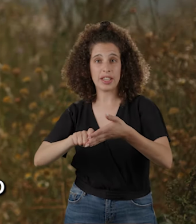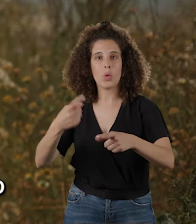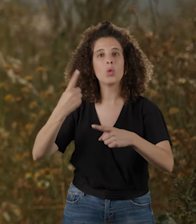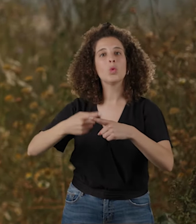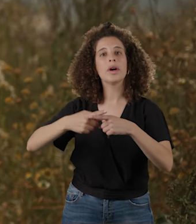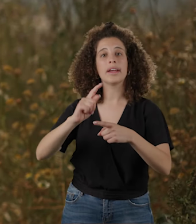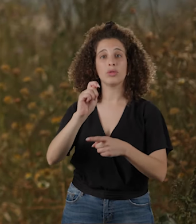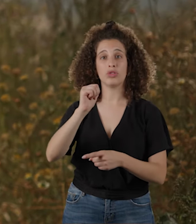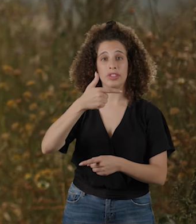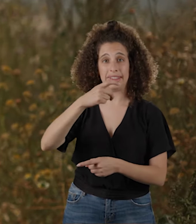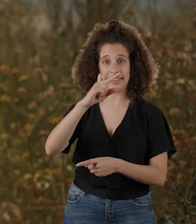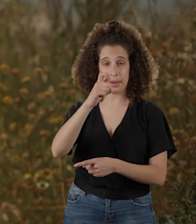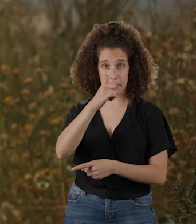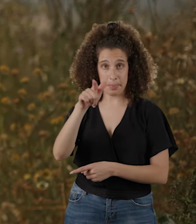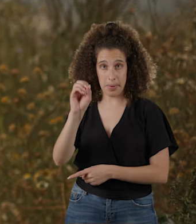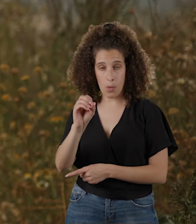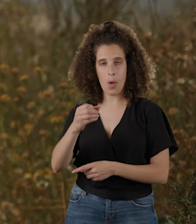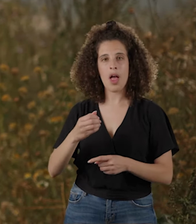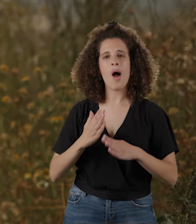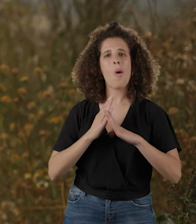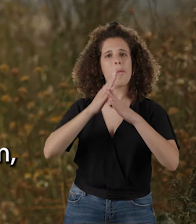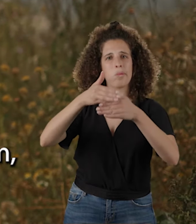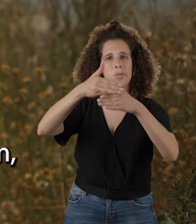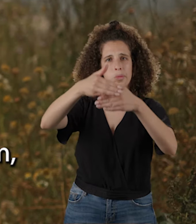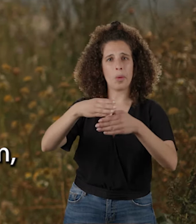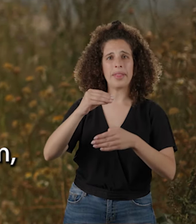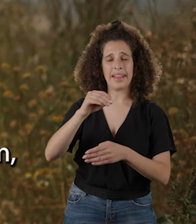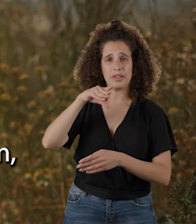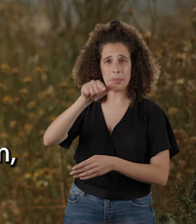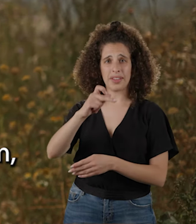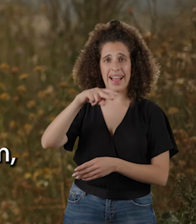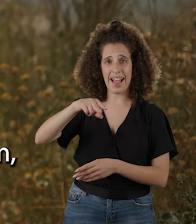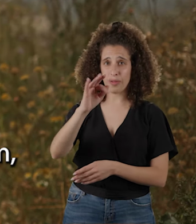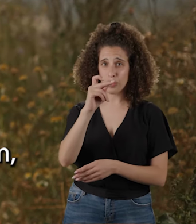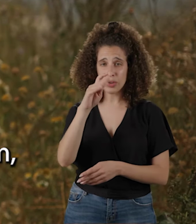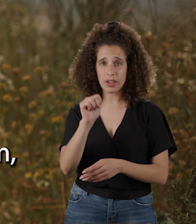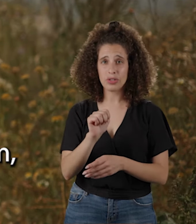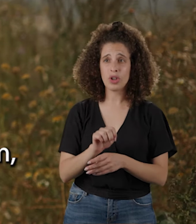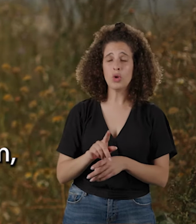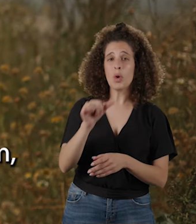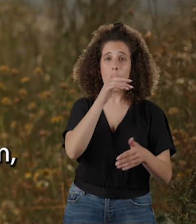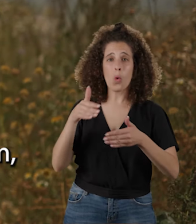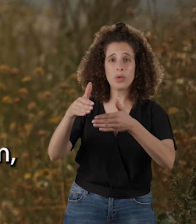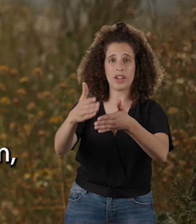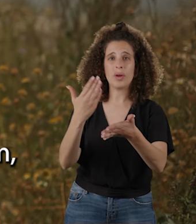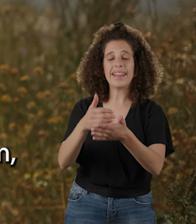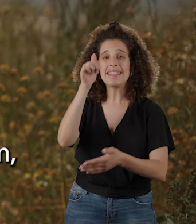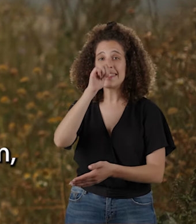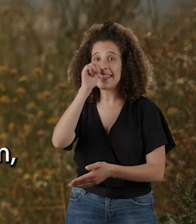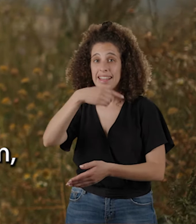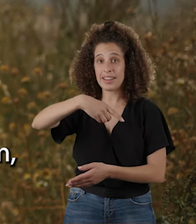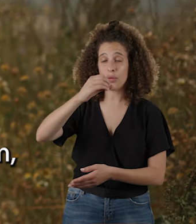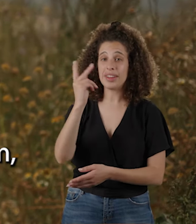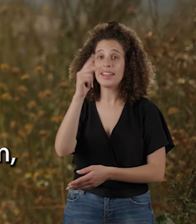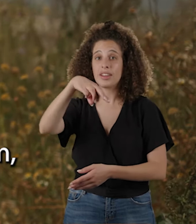Estrabão diz-nos que navios de 10 mil ânforas subiu o Tejo até às imediações daquilo que é hoje Santarém, a 90